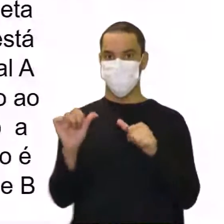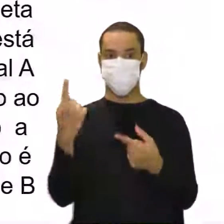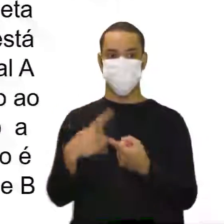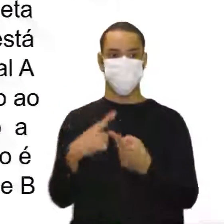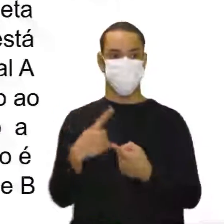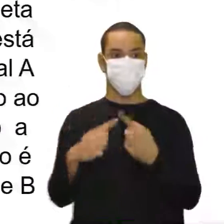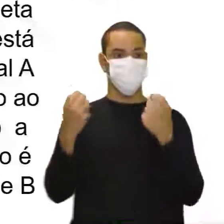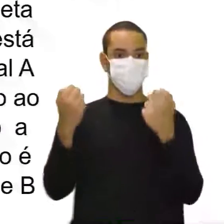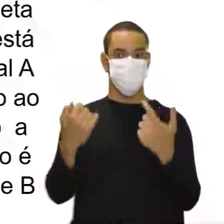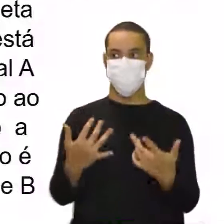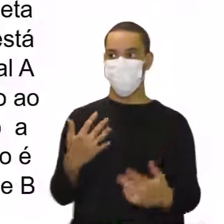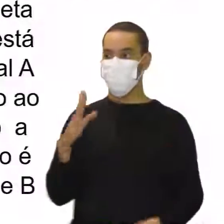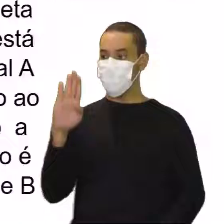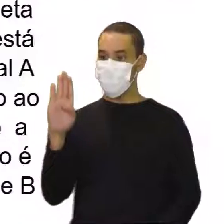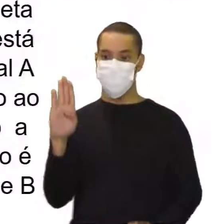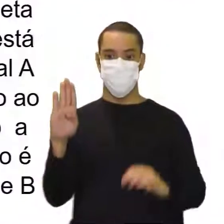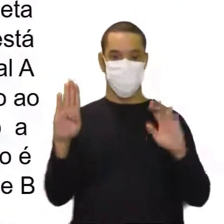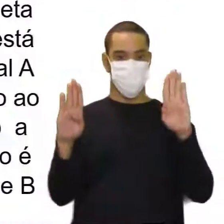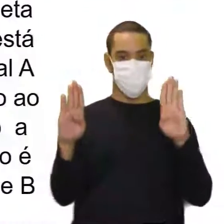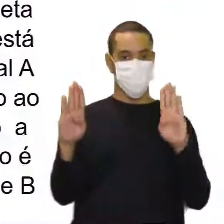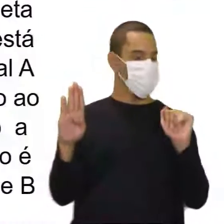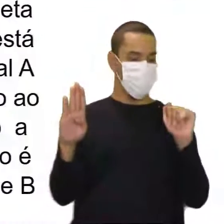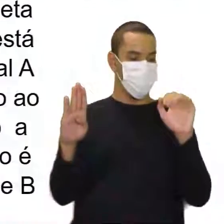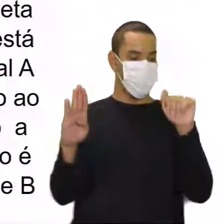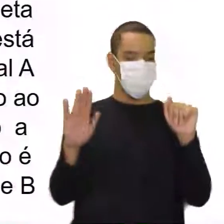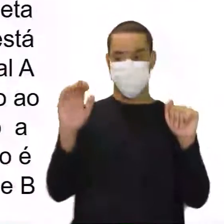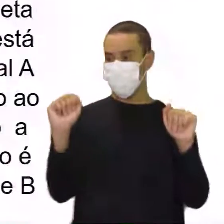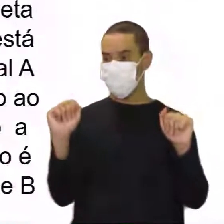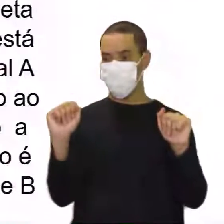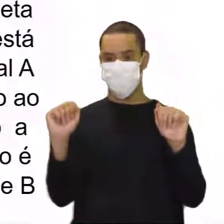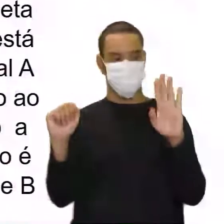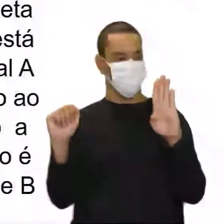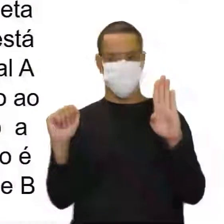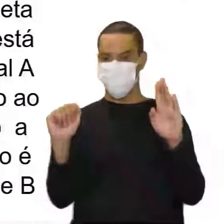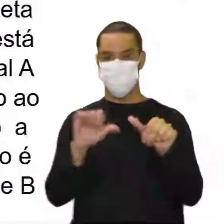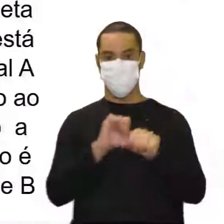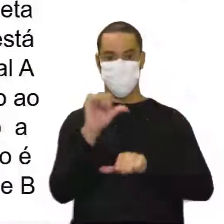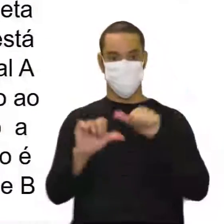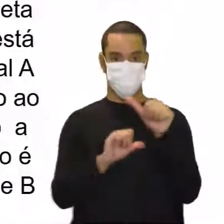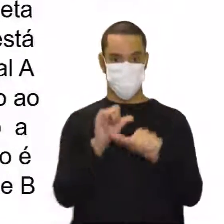quando é de B para A. E quando inverte de A para B, ele desarma.